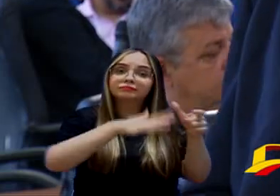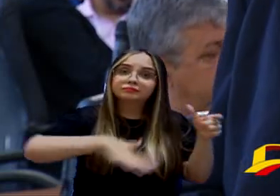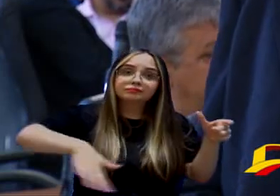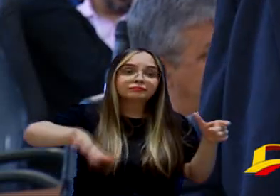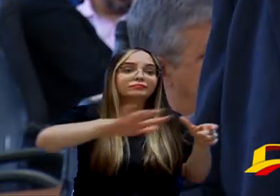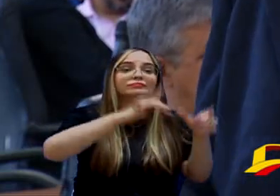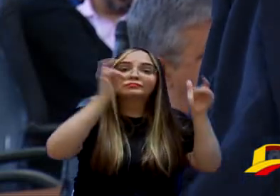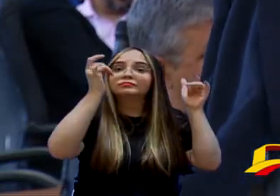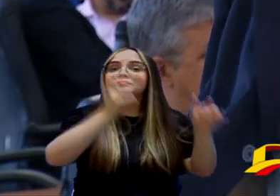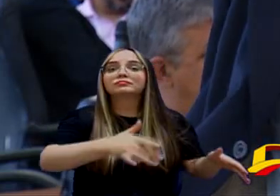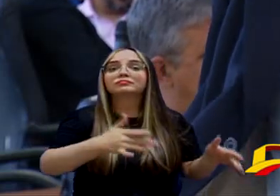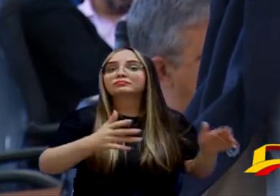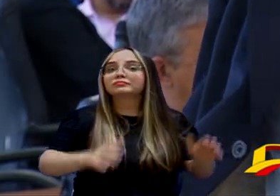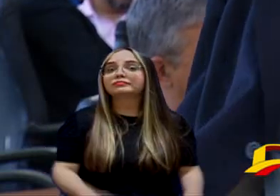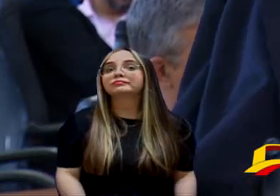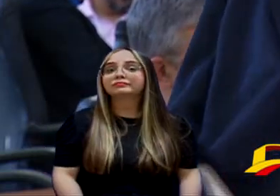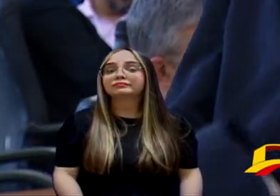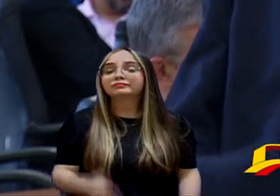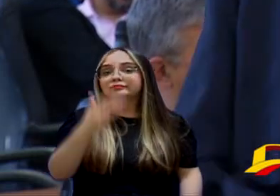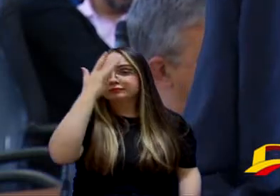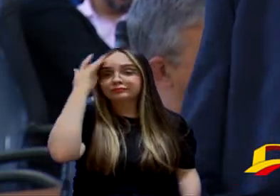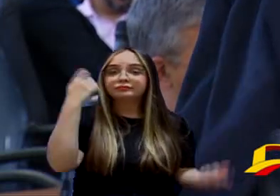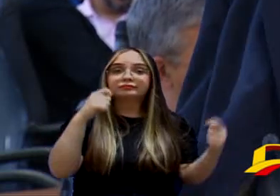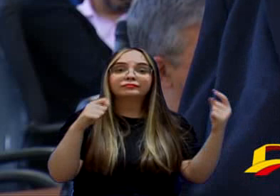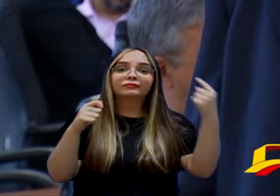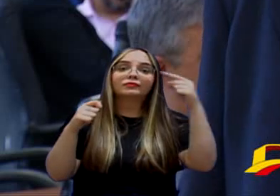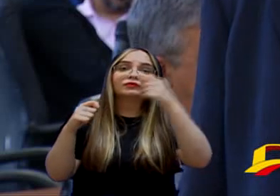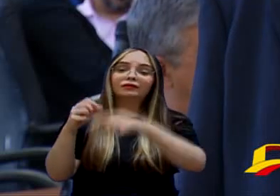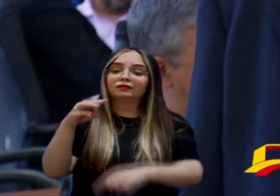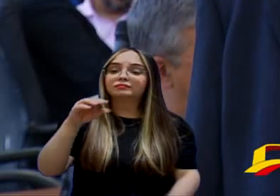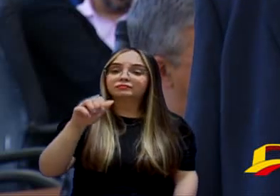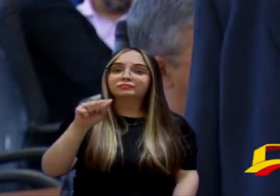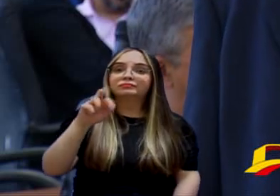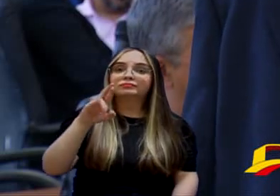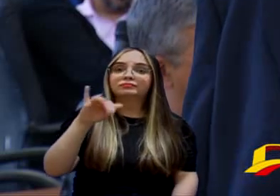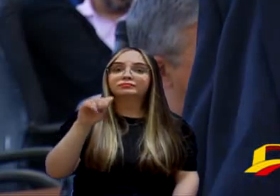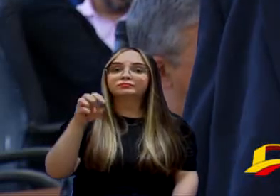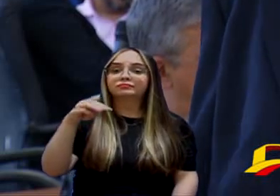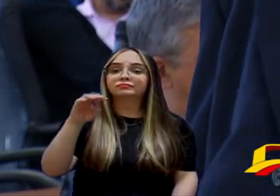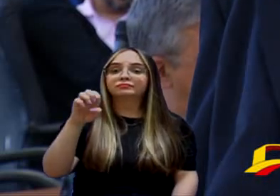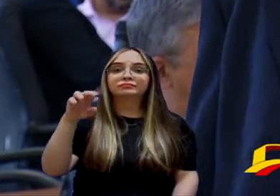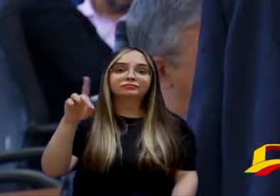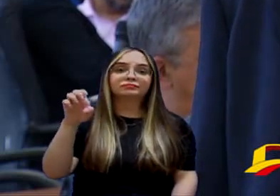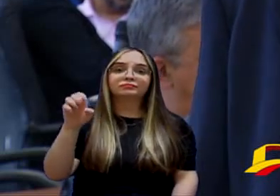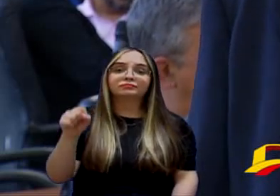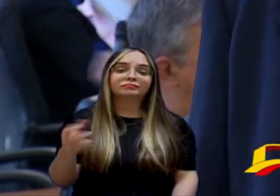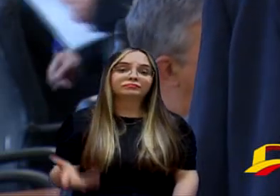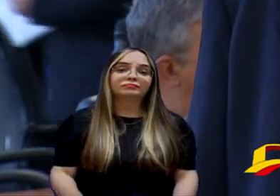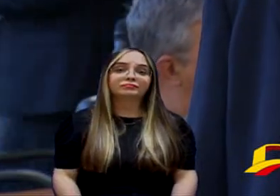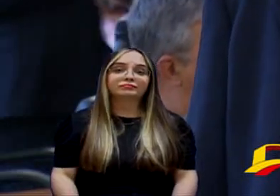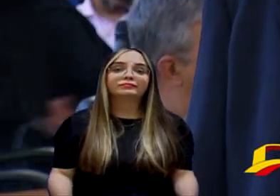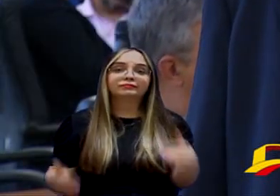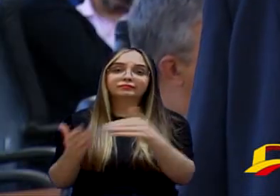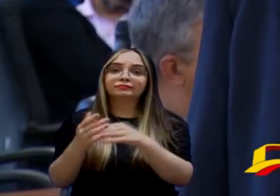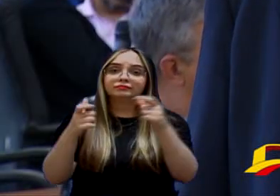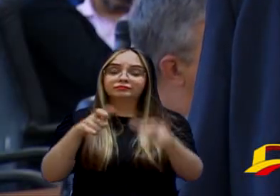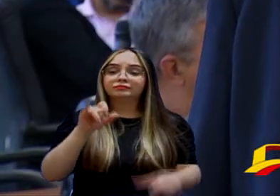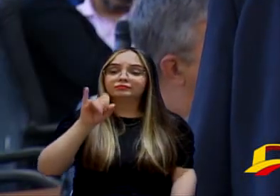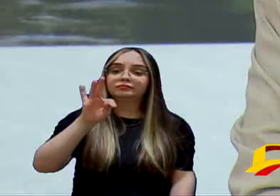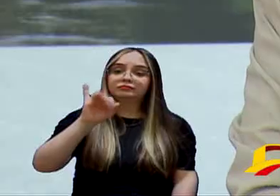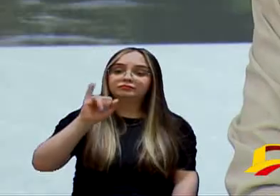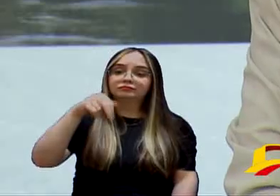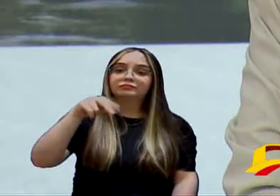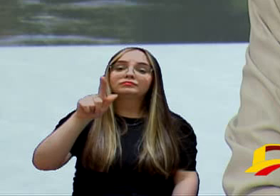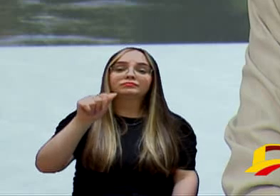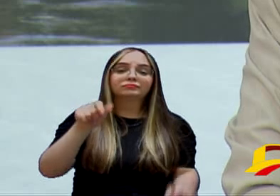é largada fica a pessoa tem que vir até uma sementes não sai sentido isso as pessoas lá